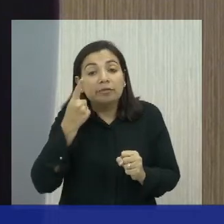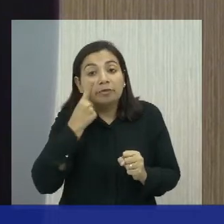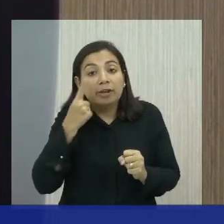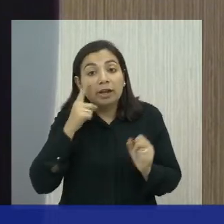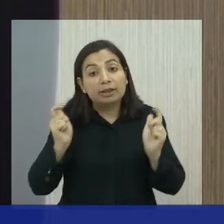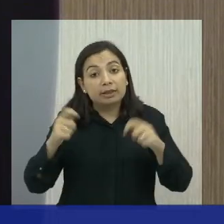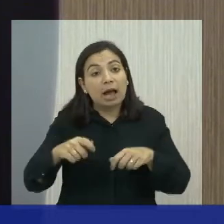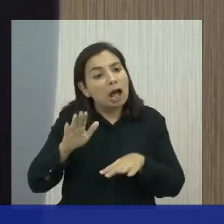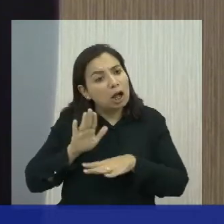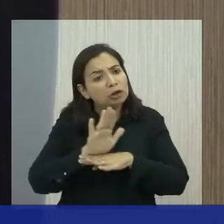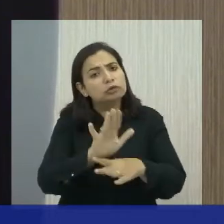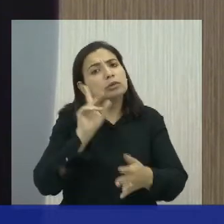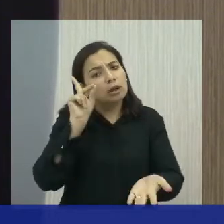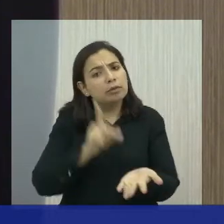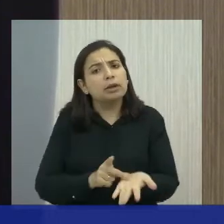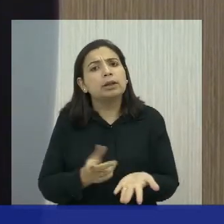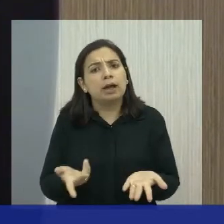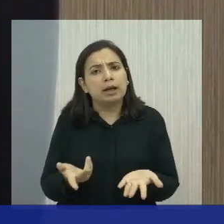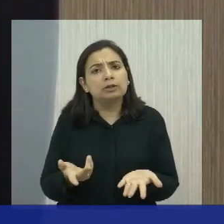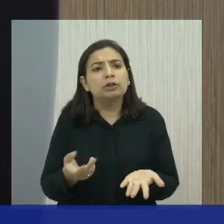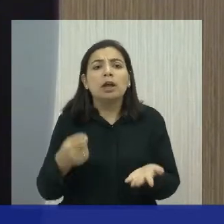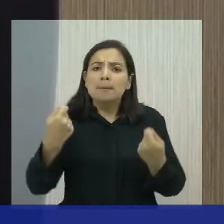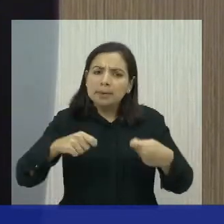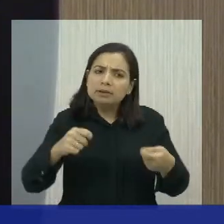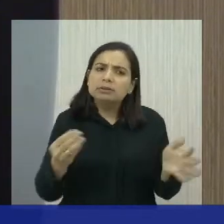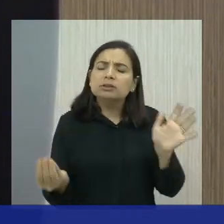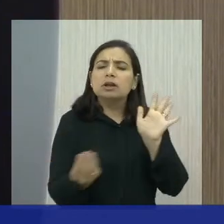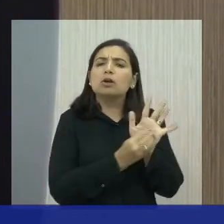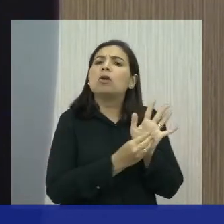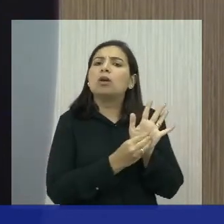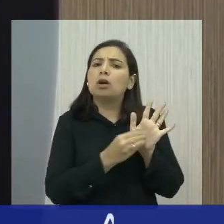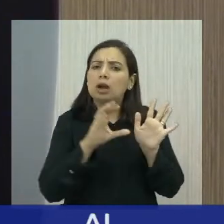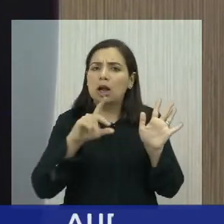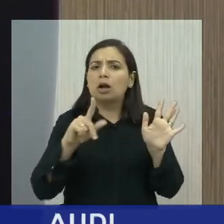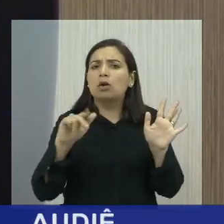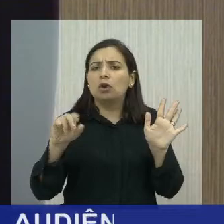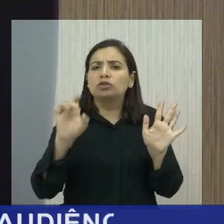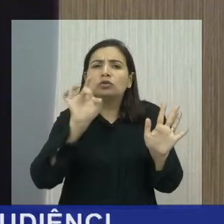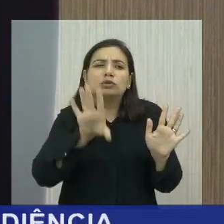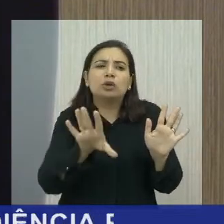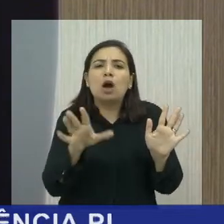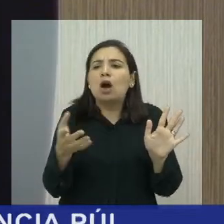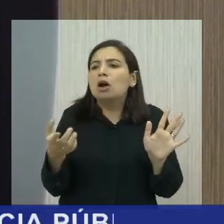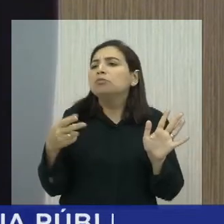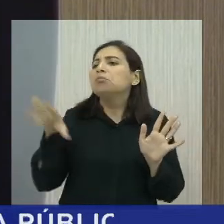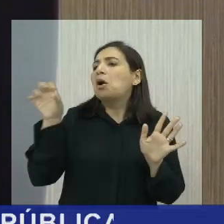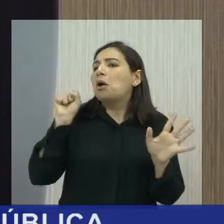efetivadas, elas sejam consideradas. Porque